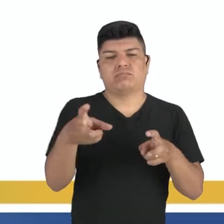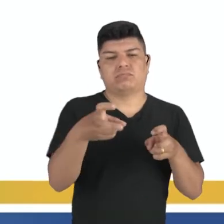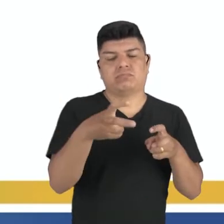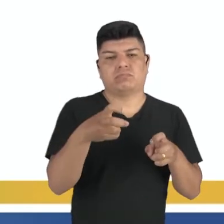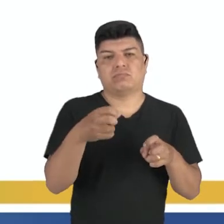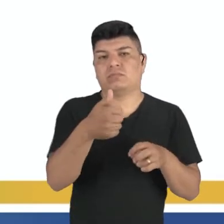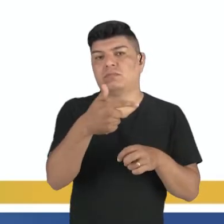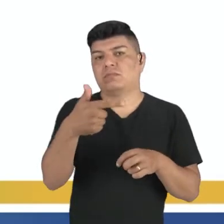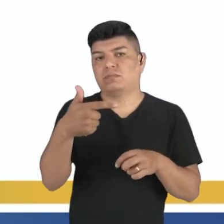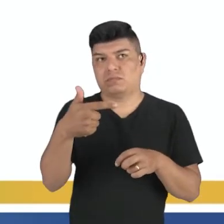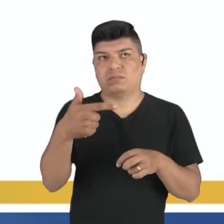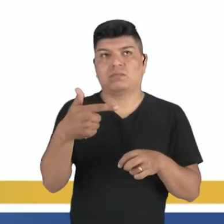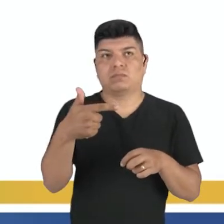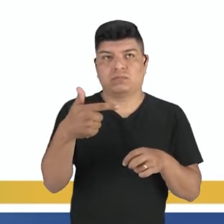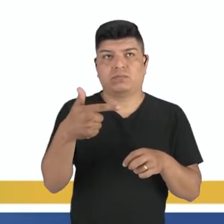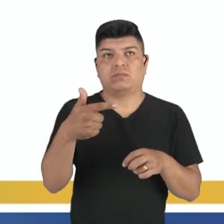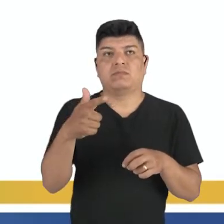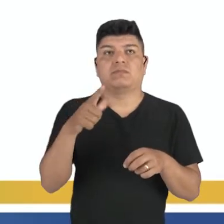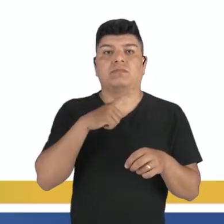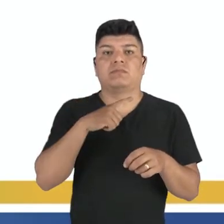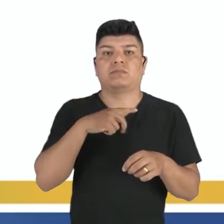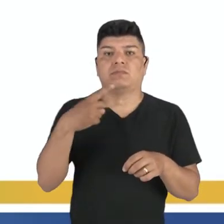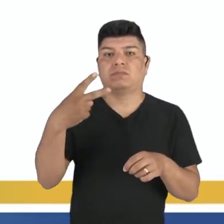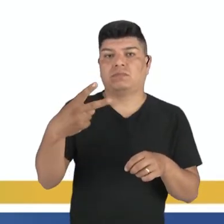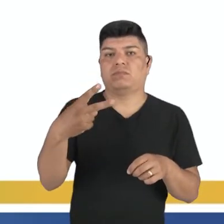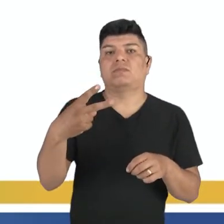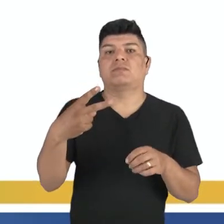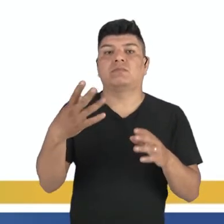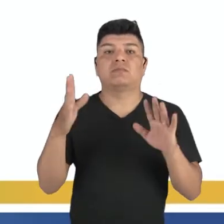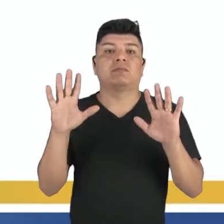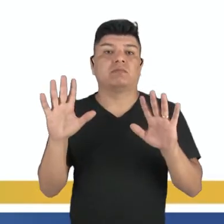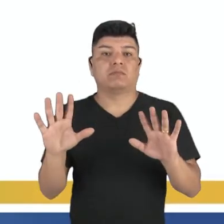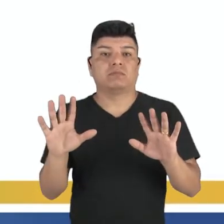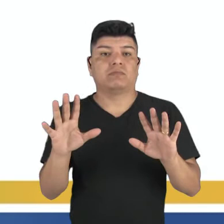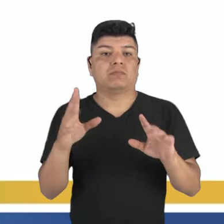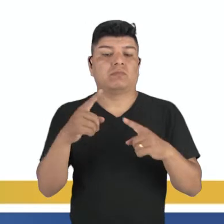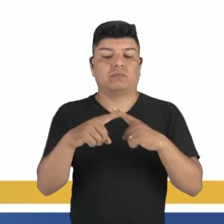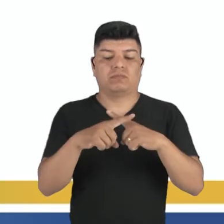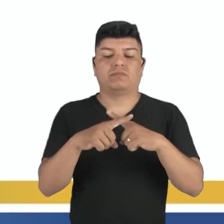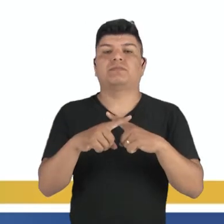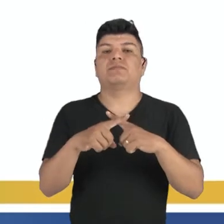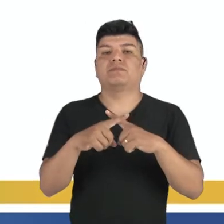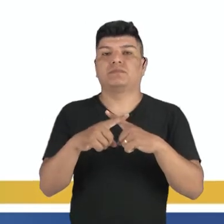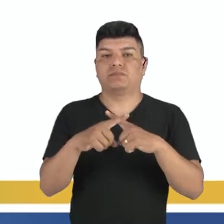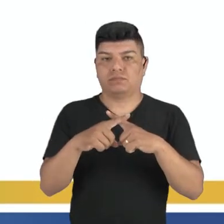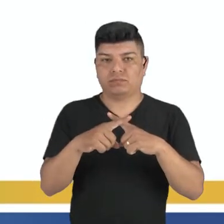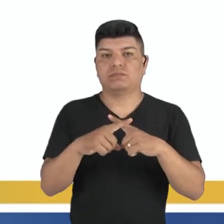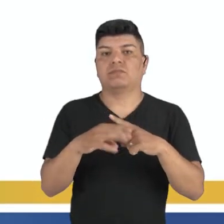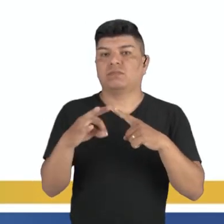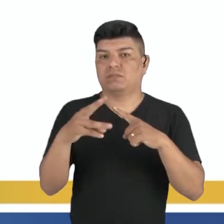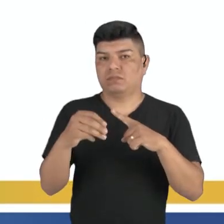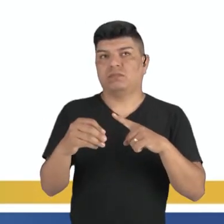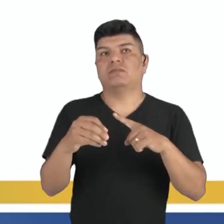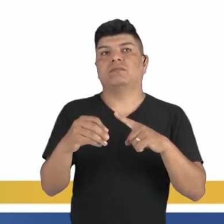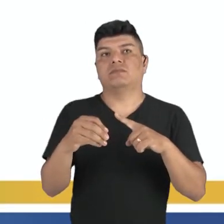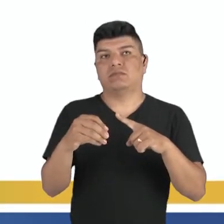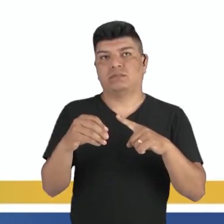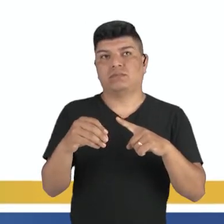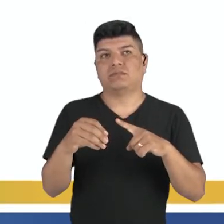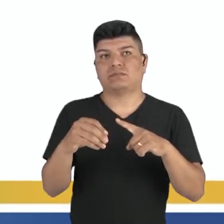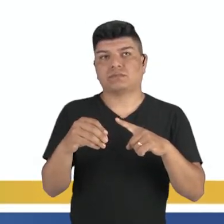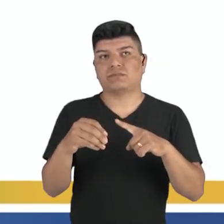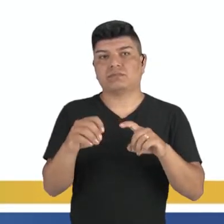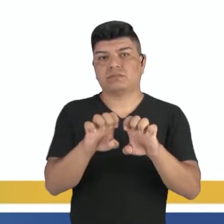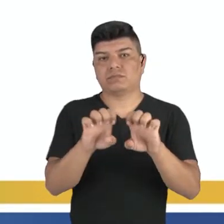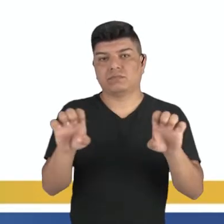que é 12, né? E como esse período tem duas casas, então nós vamos multiplicar ambos os membros